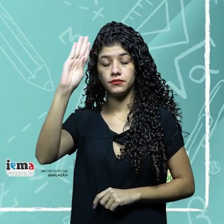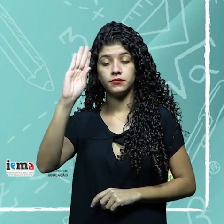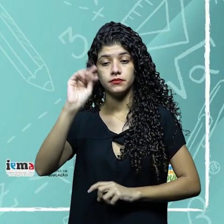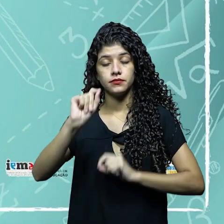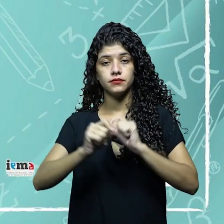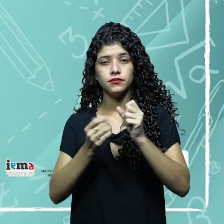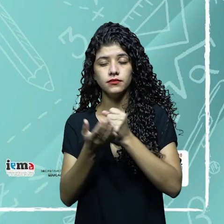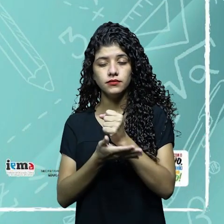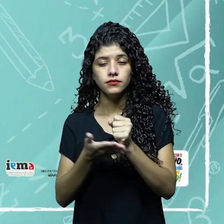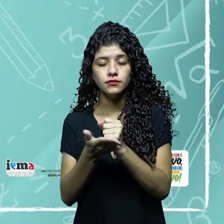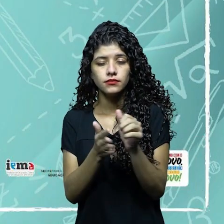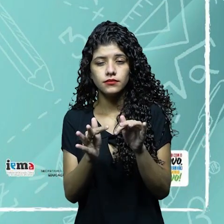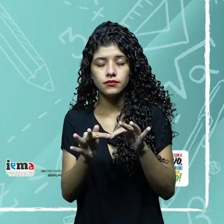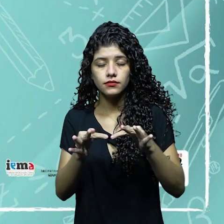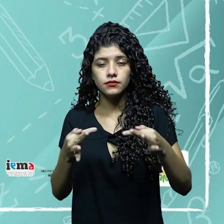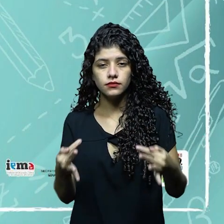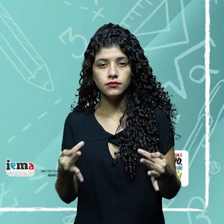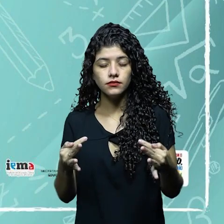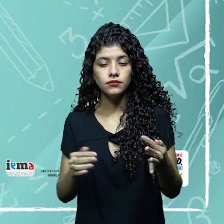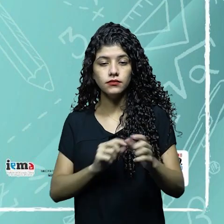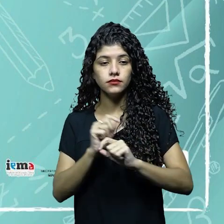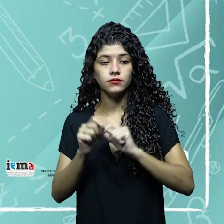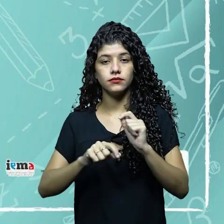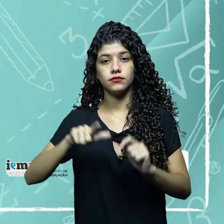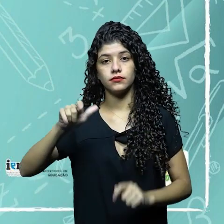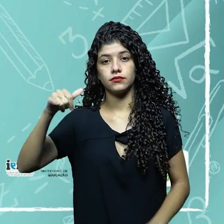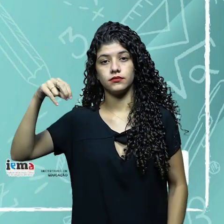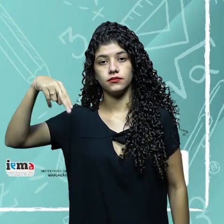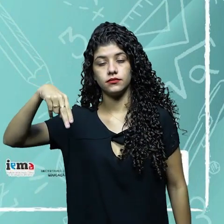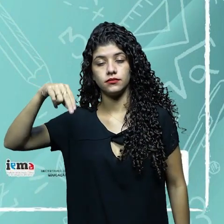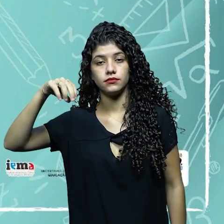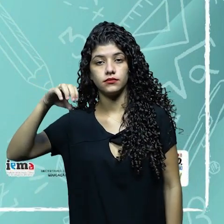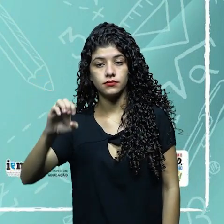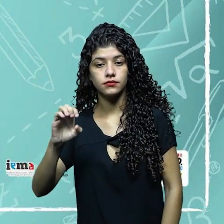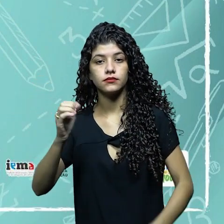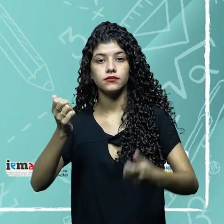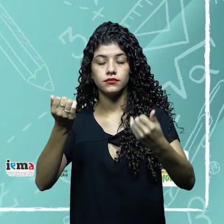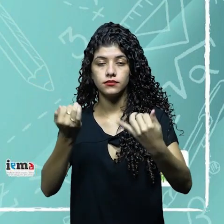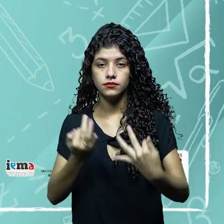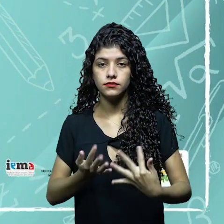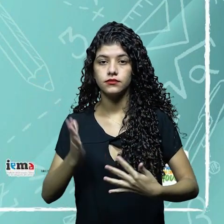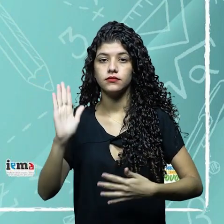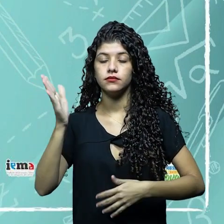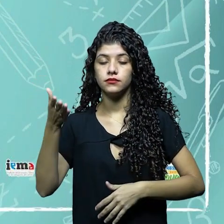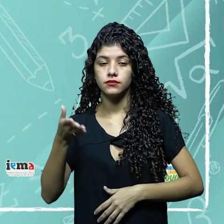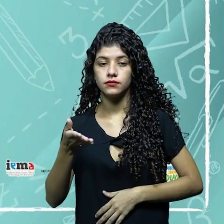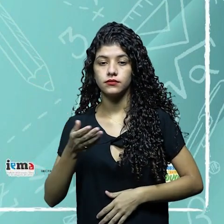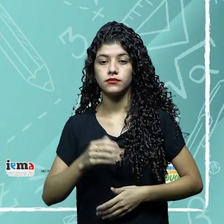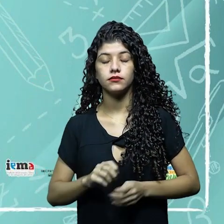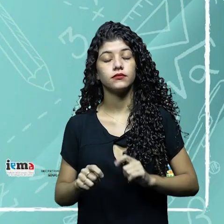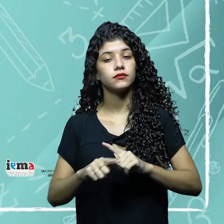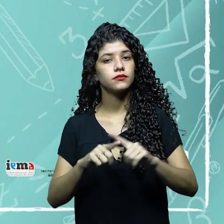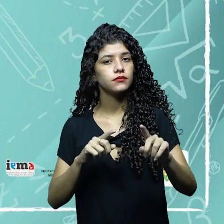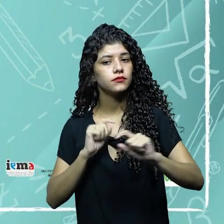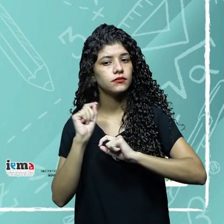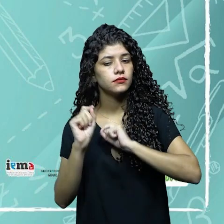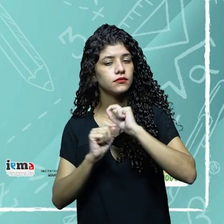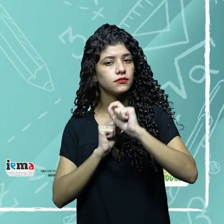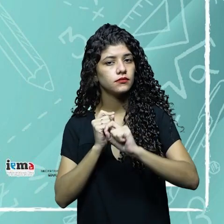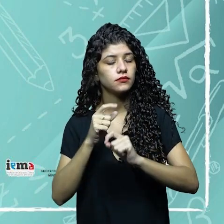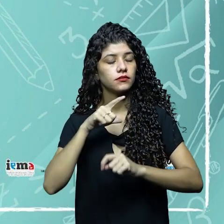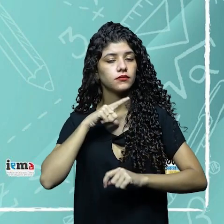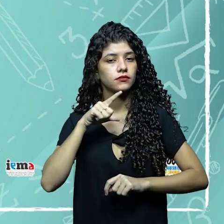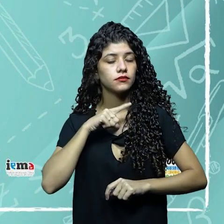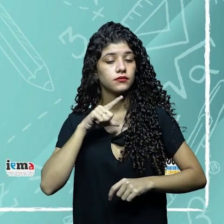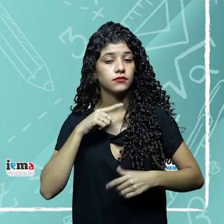que é uma básica mesmo, que é o Line, né? Como eu já falei bastante para vocês. Mas o Line, gente, aqui que eu